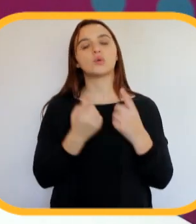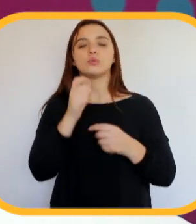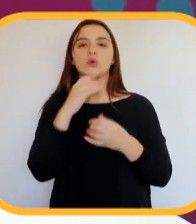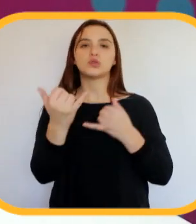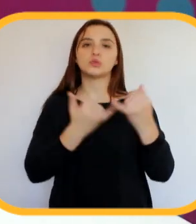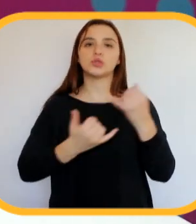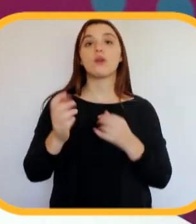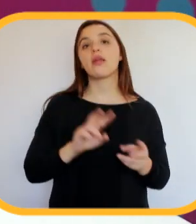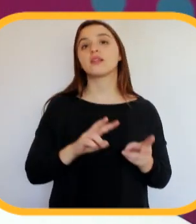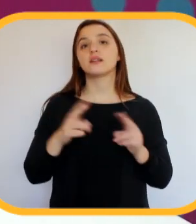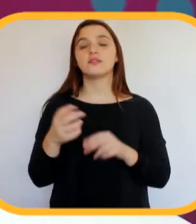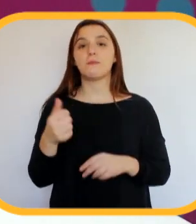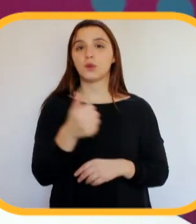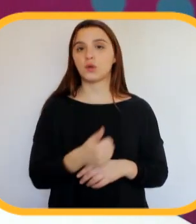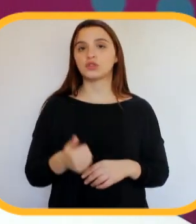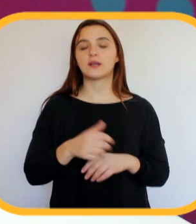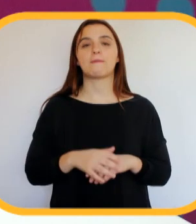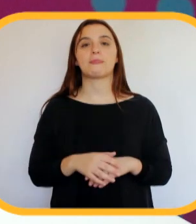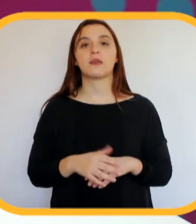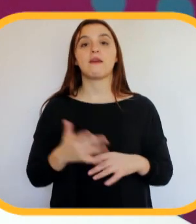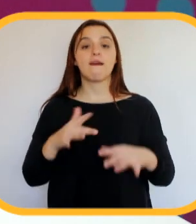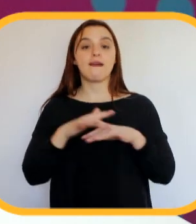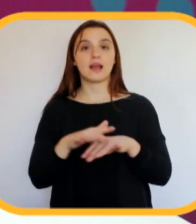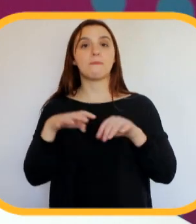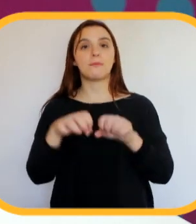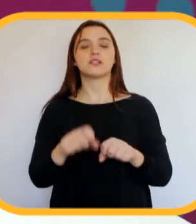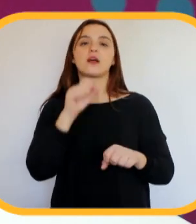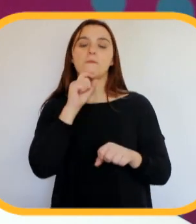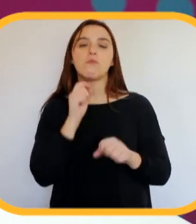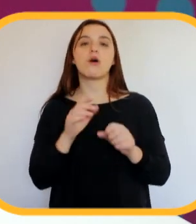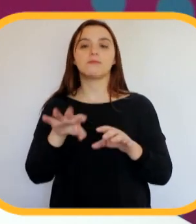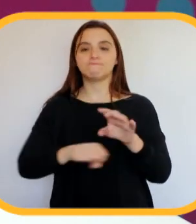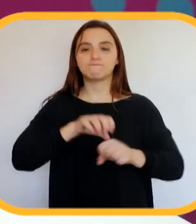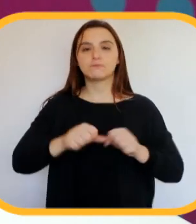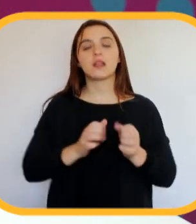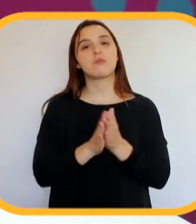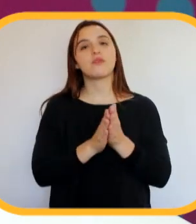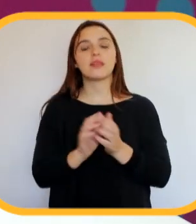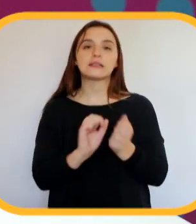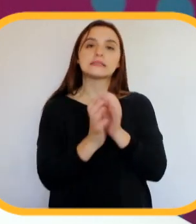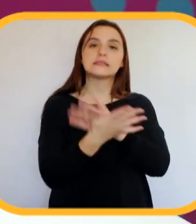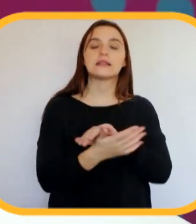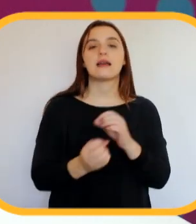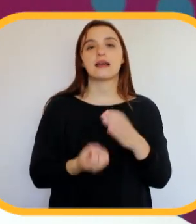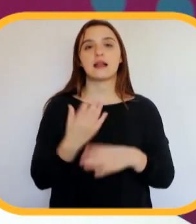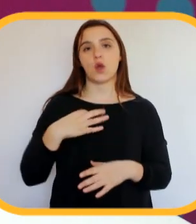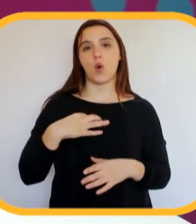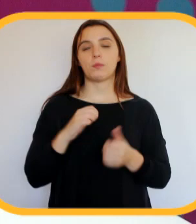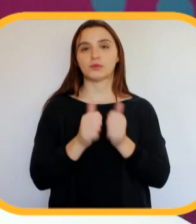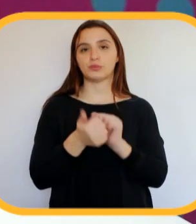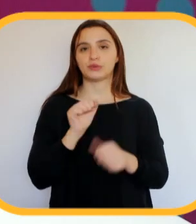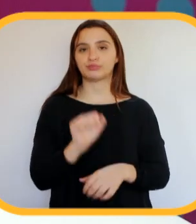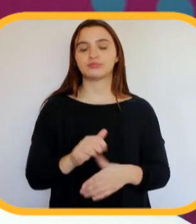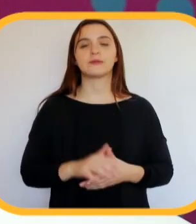ser substituídos por alternativas biológicas, enquanto as redes de pesca podem ser recuperadas e recicladas para fabricar têxteis